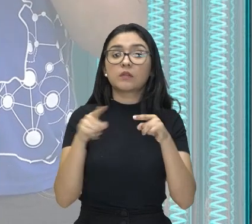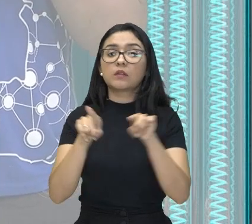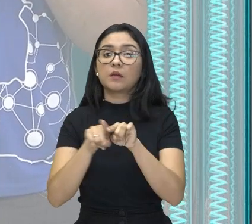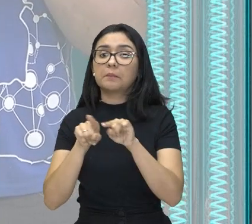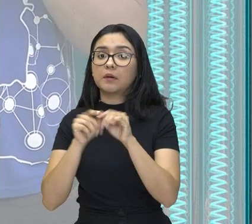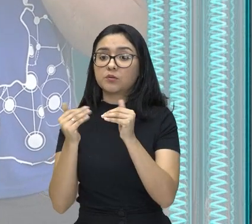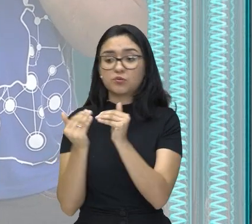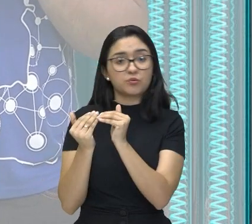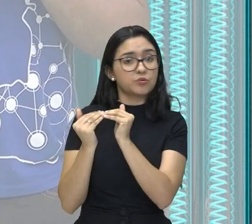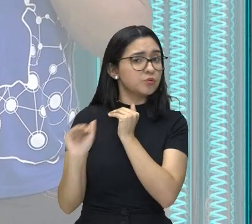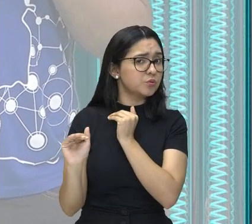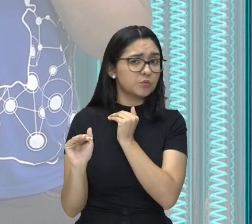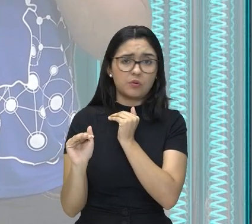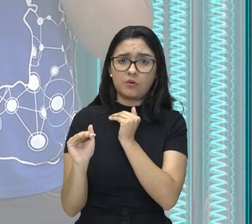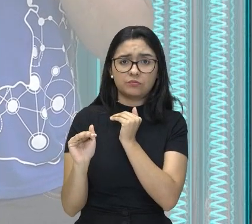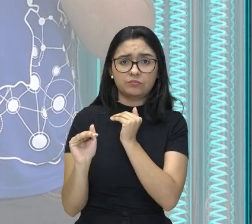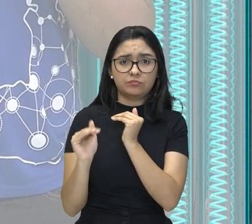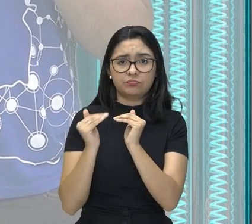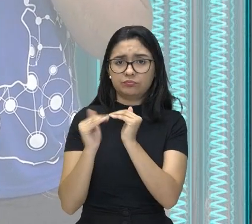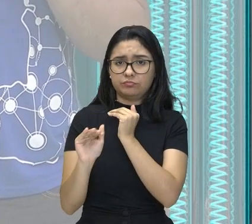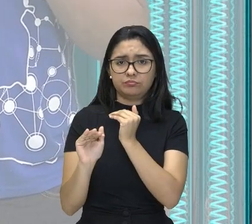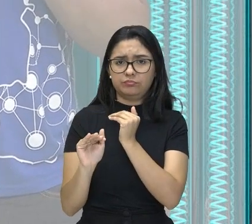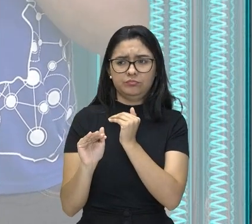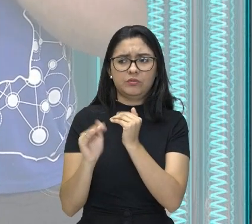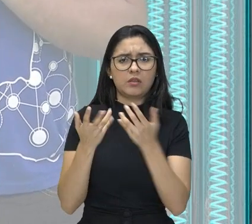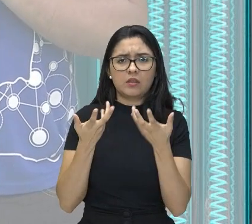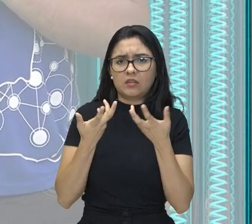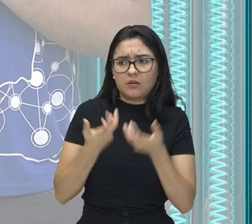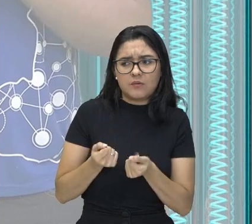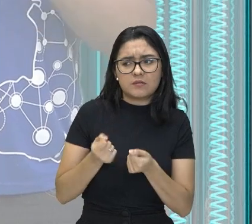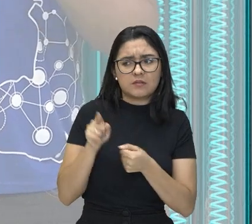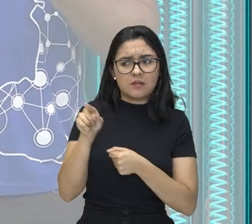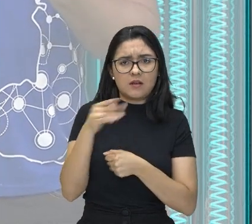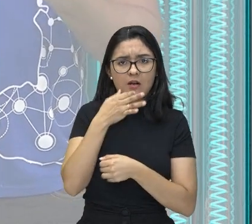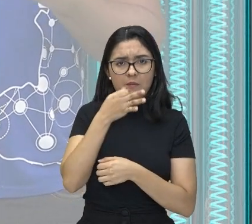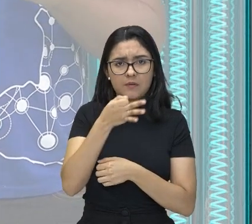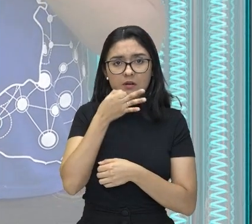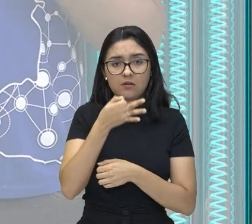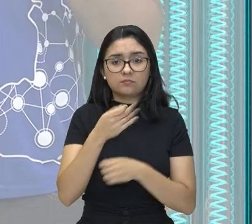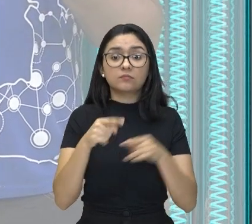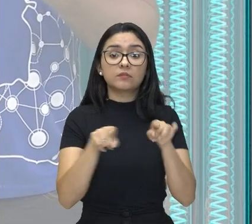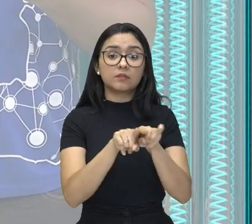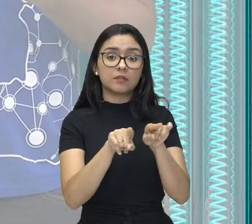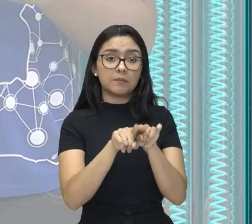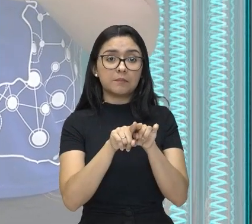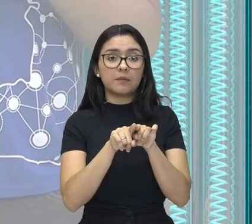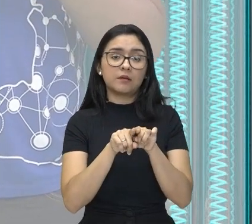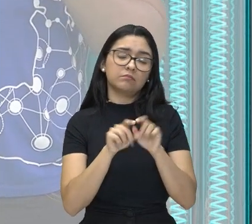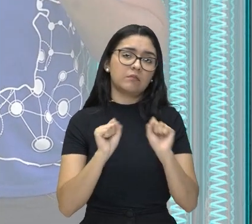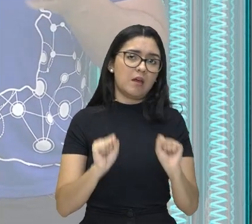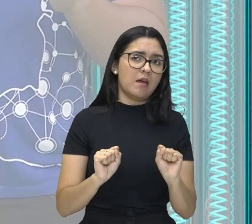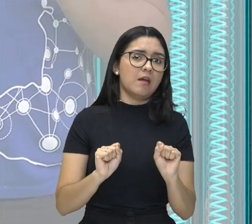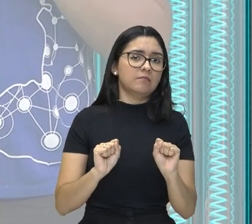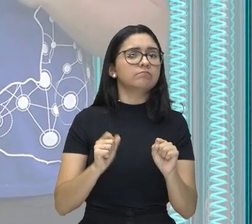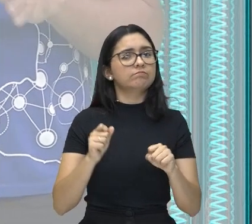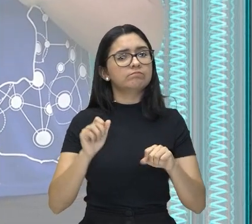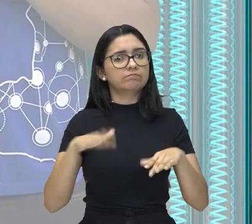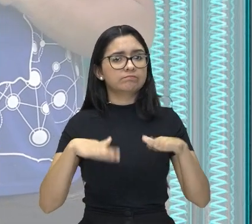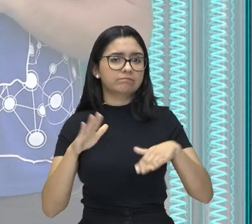você não concorda, você rejeita a ideia, ou de ponderação, quando você